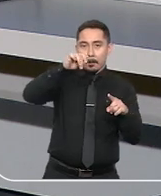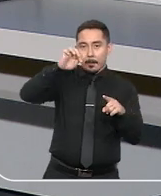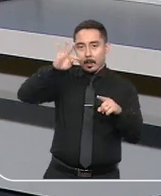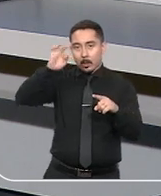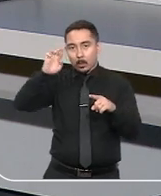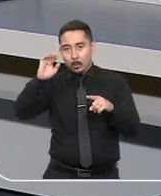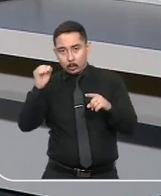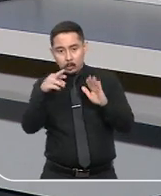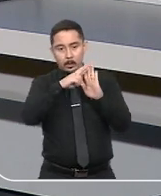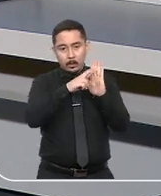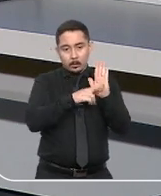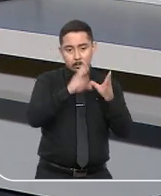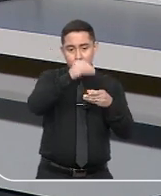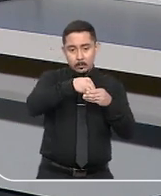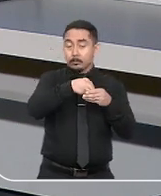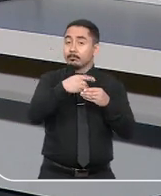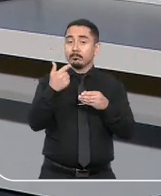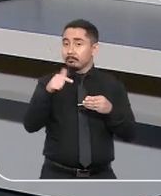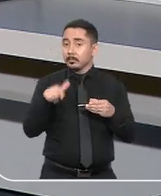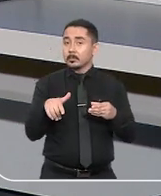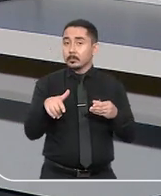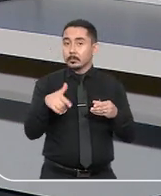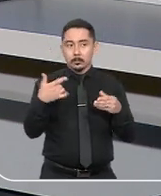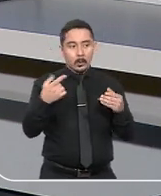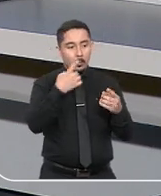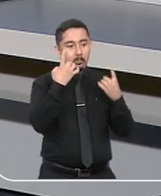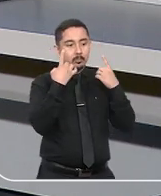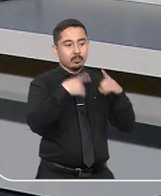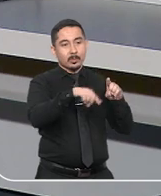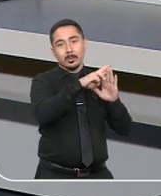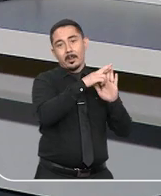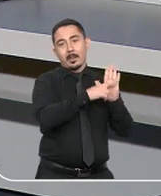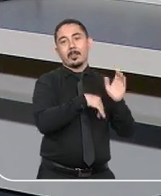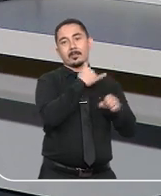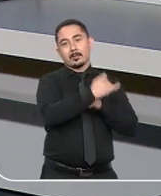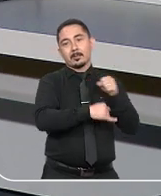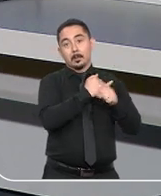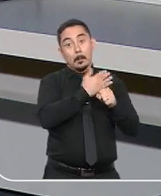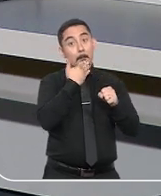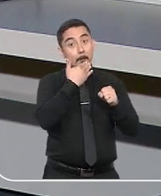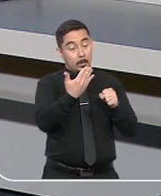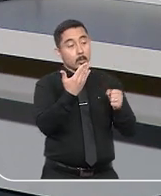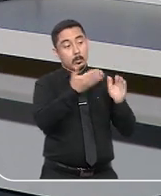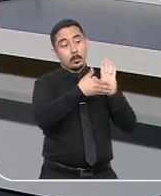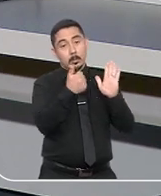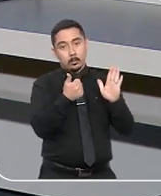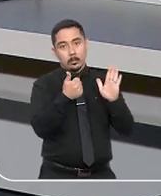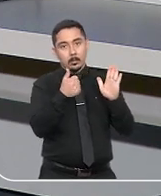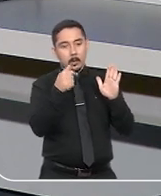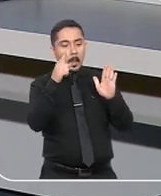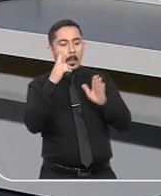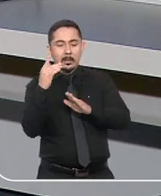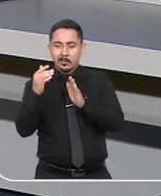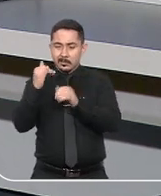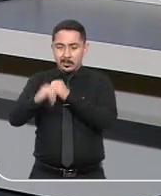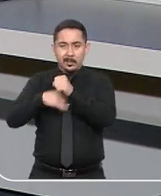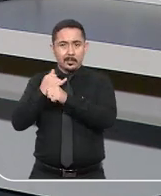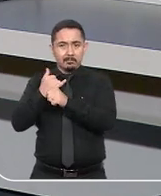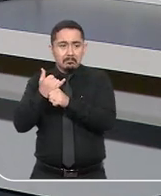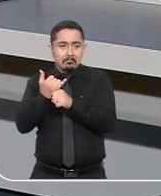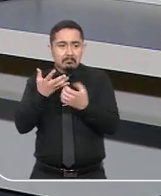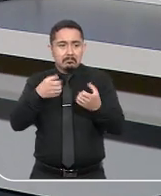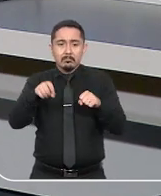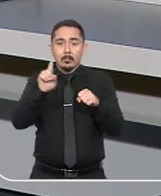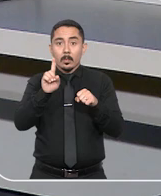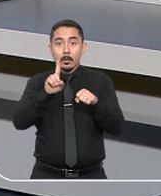os termos e as condições gerais de uso do site, e pediu a exclusão da propaganda. O provedor não atendeu ao